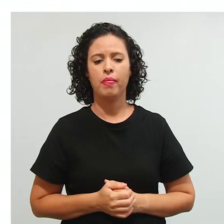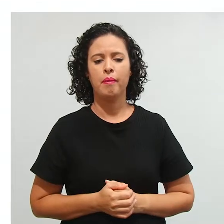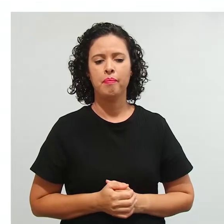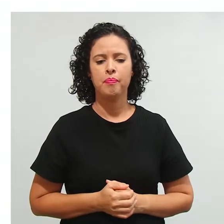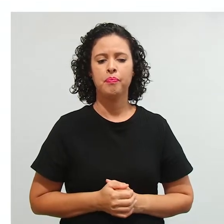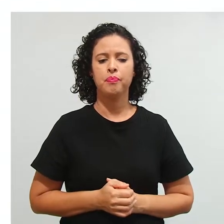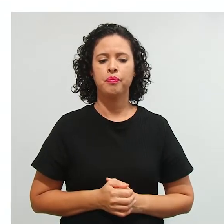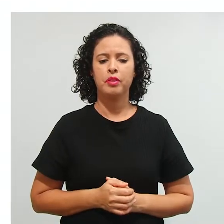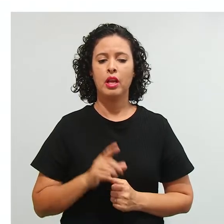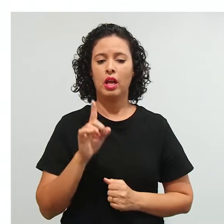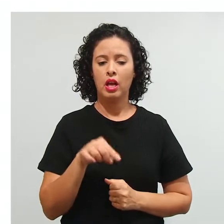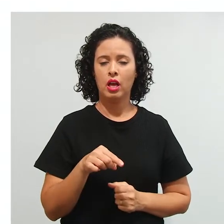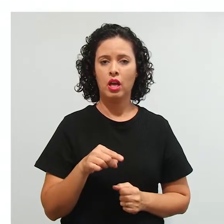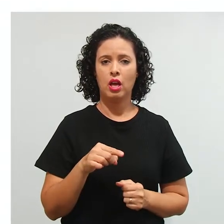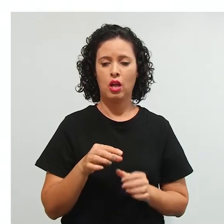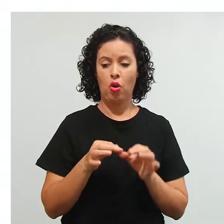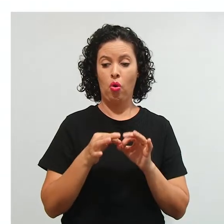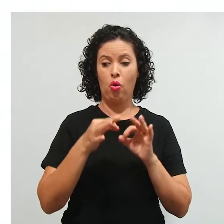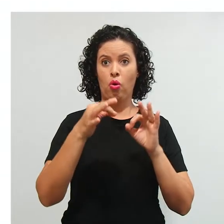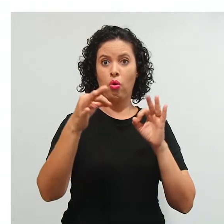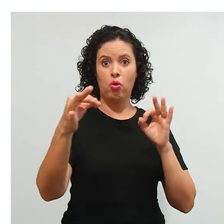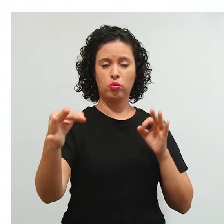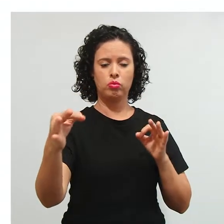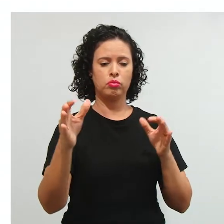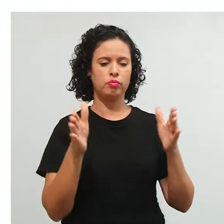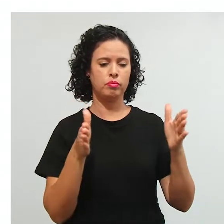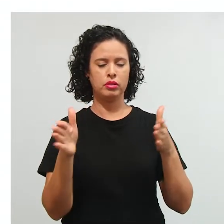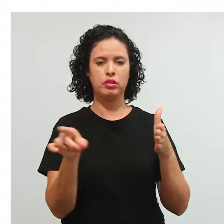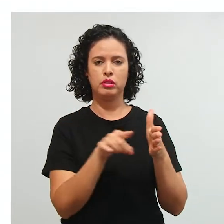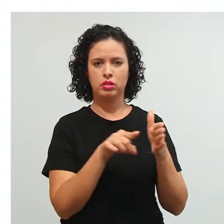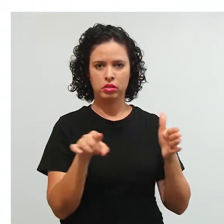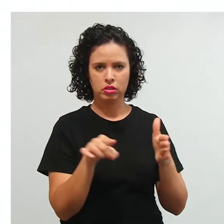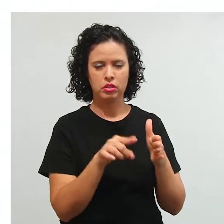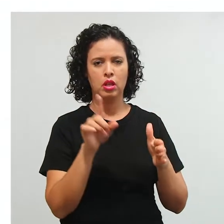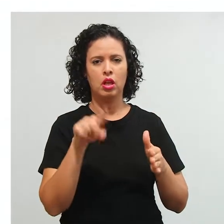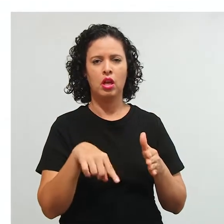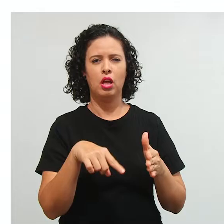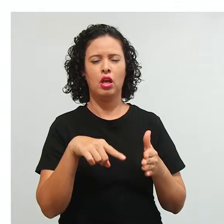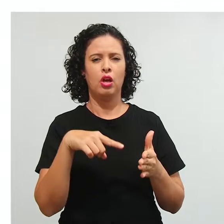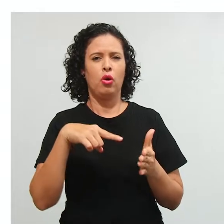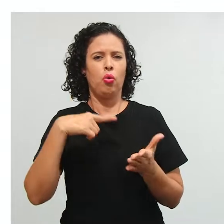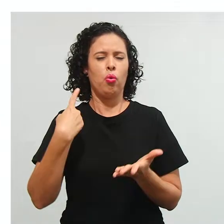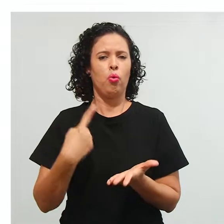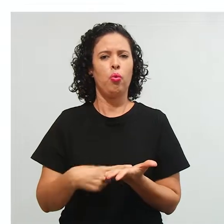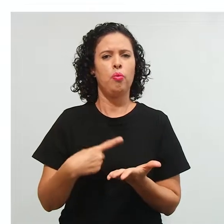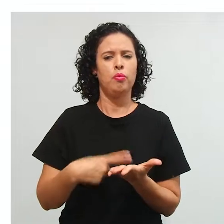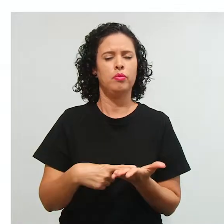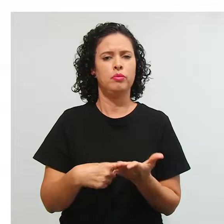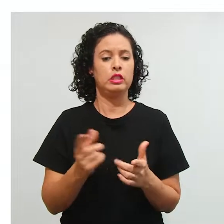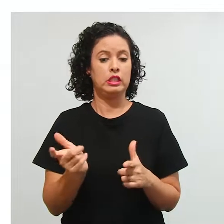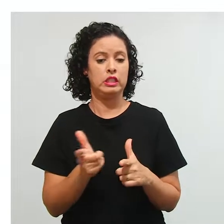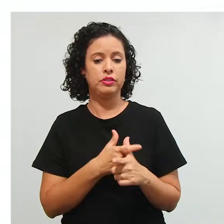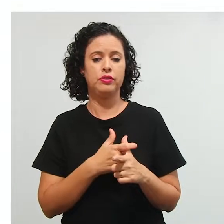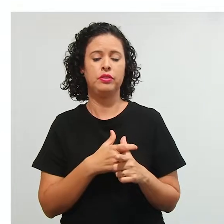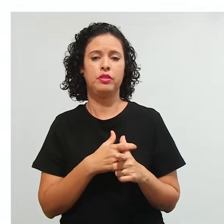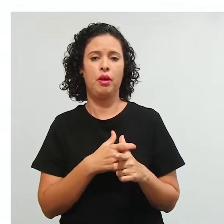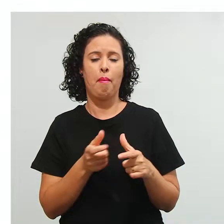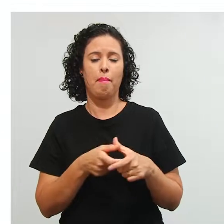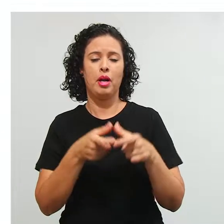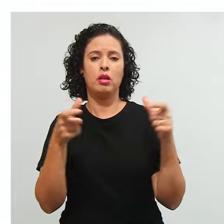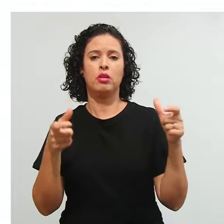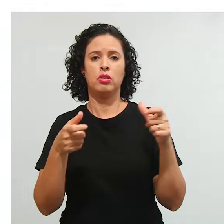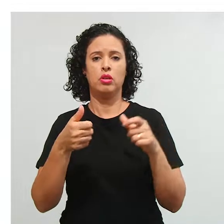não circulante a longo prazo, que são compromissos de dívida